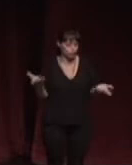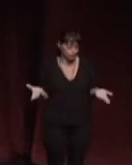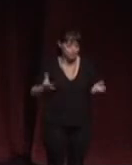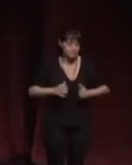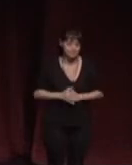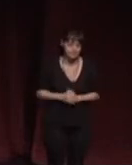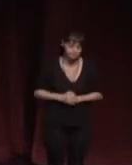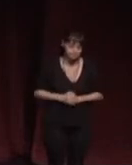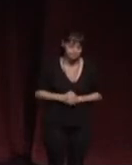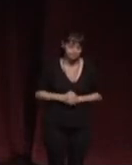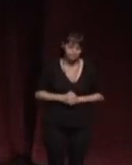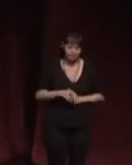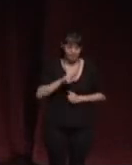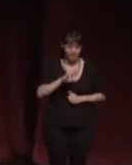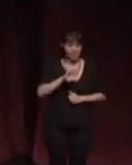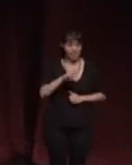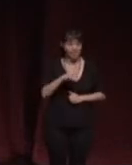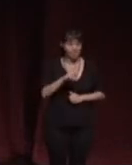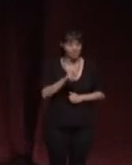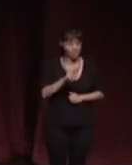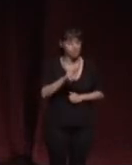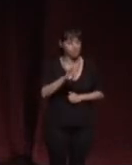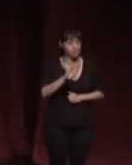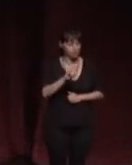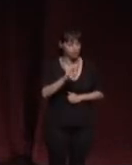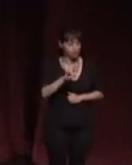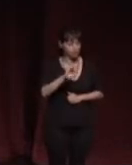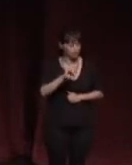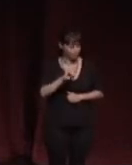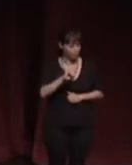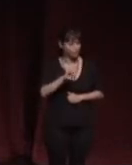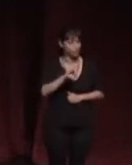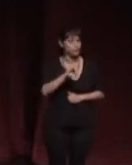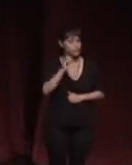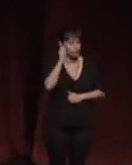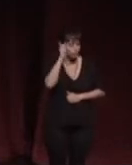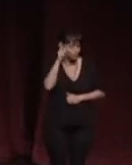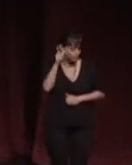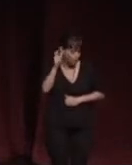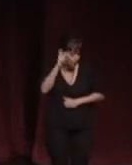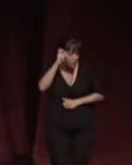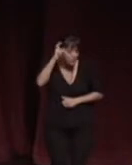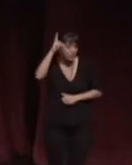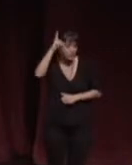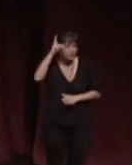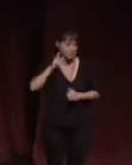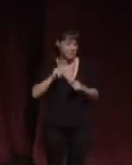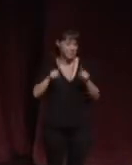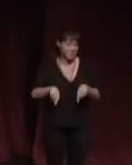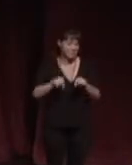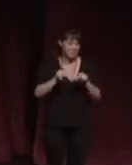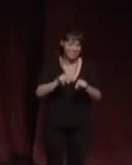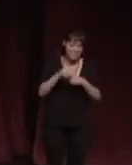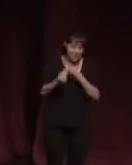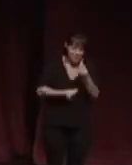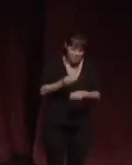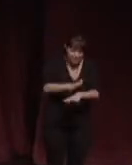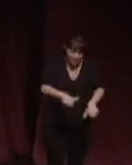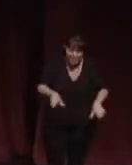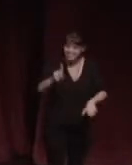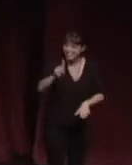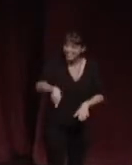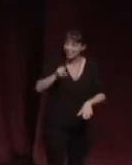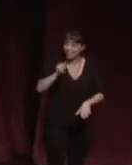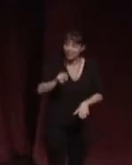vezes, que não teve acesso a isso. Vamos lembrar que muitas crianças brasileiras são a primeira geração que finaliza o ensino